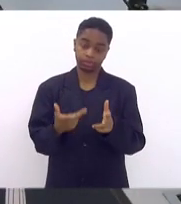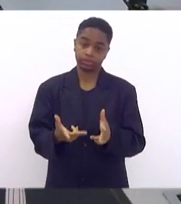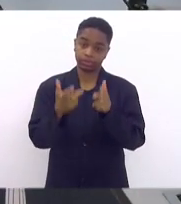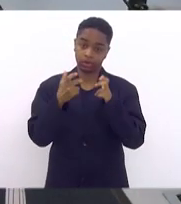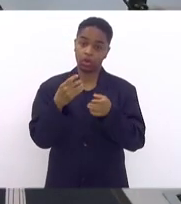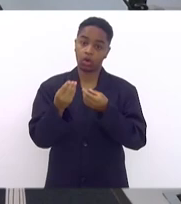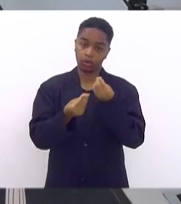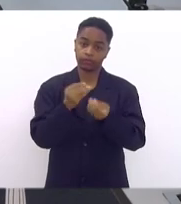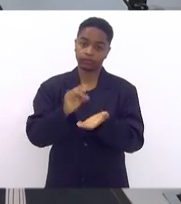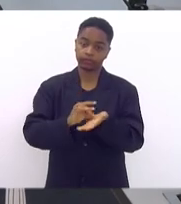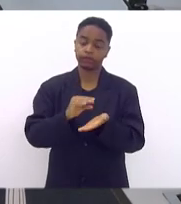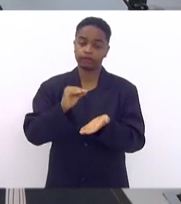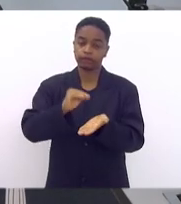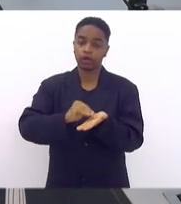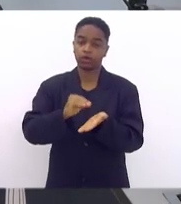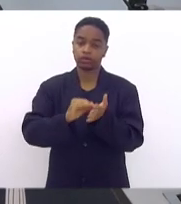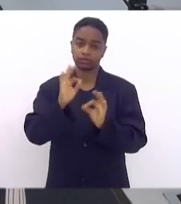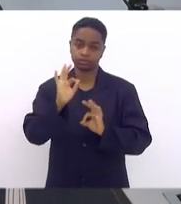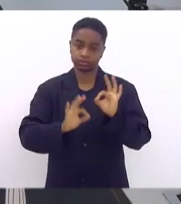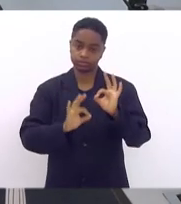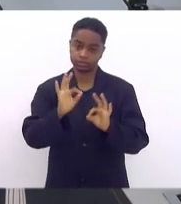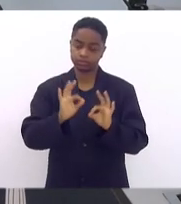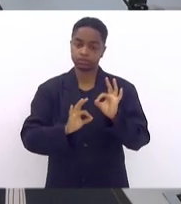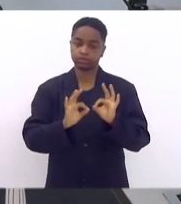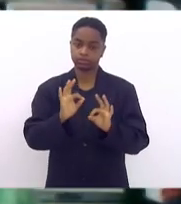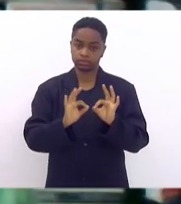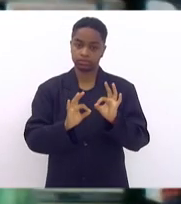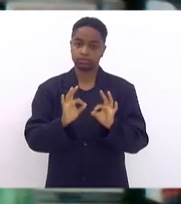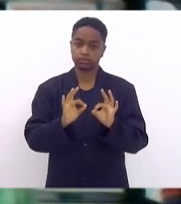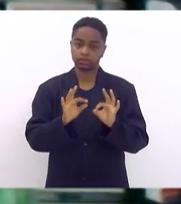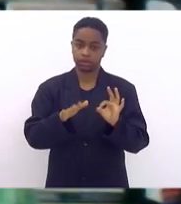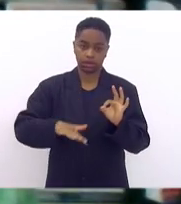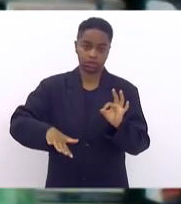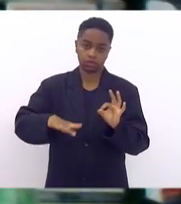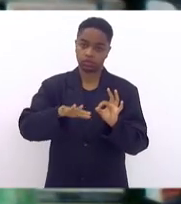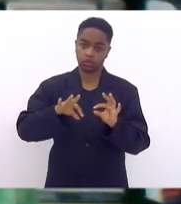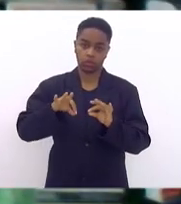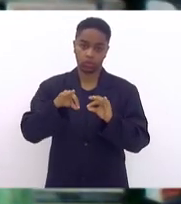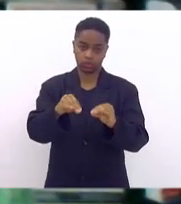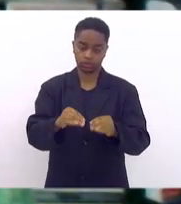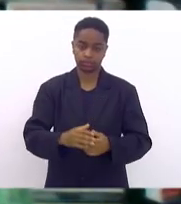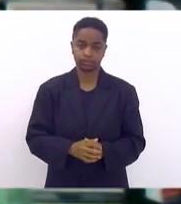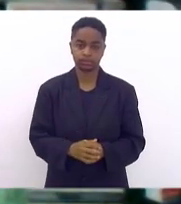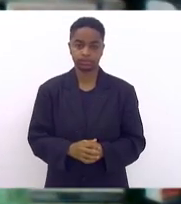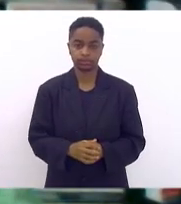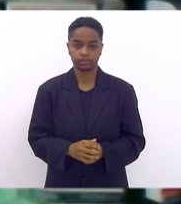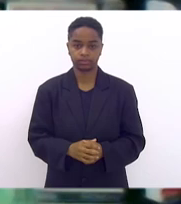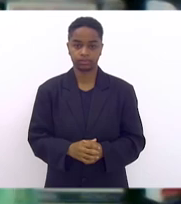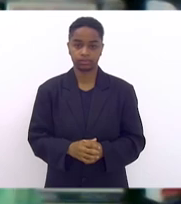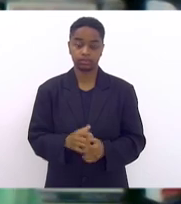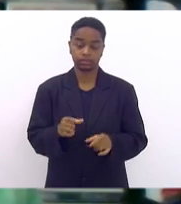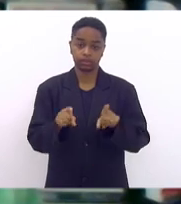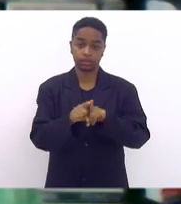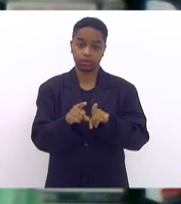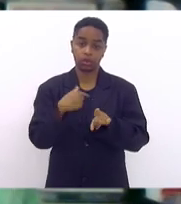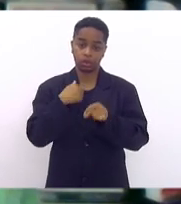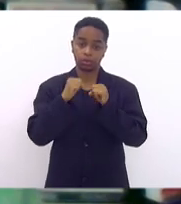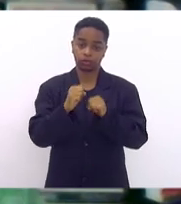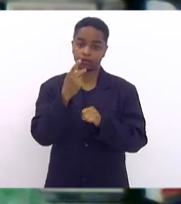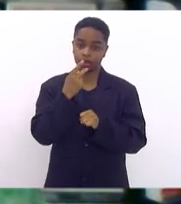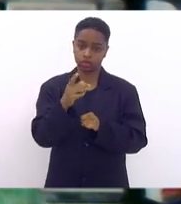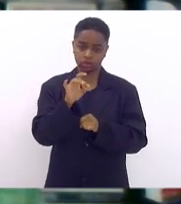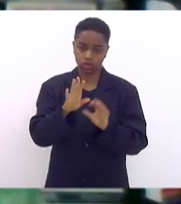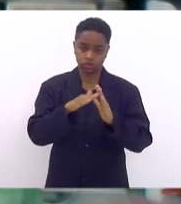de despreparo, tá, em todos os âmbitos. E, inclusive, eu posso citar não só da escola, não